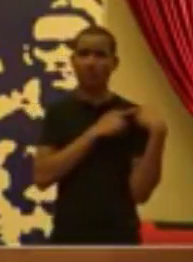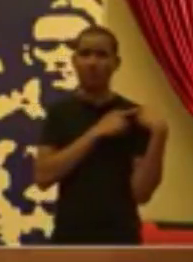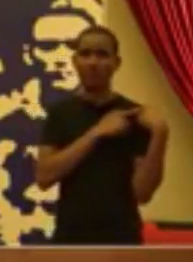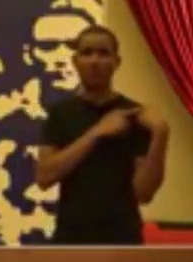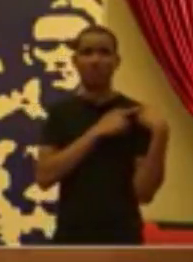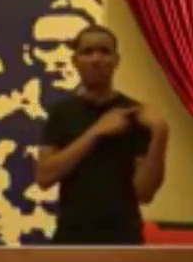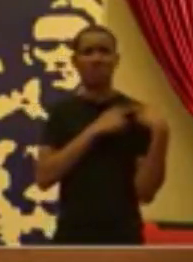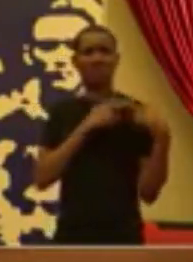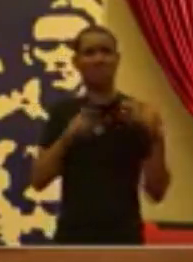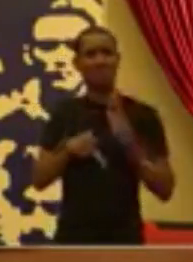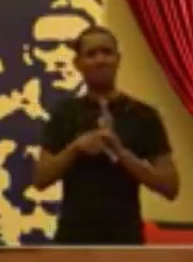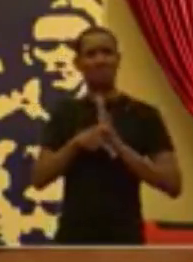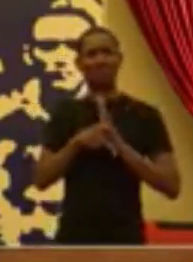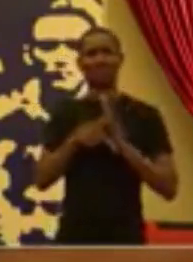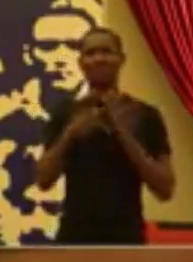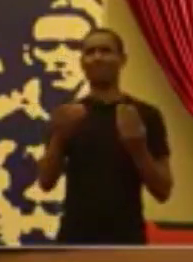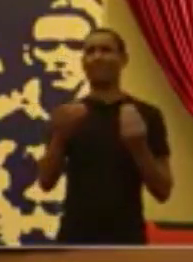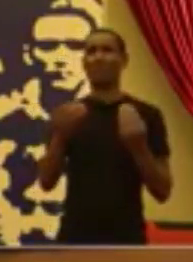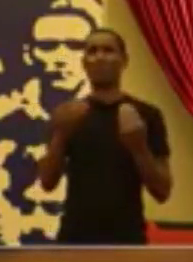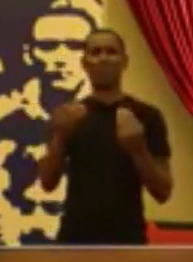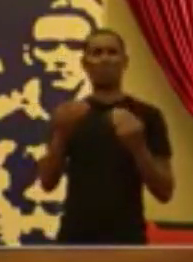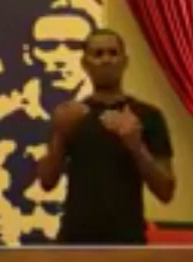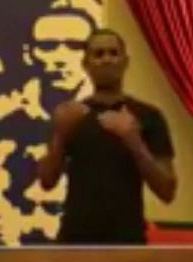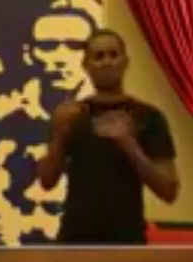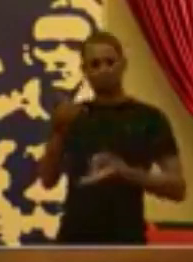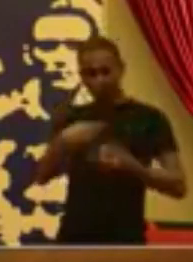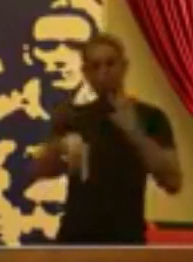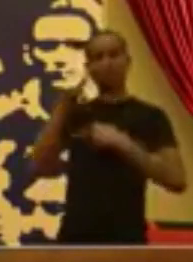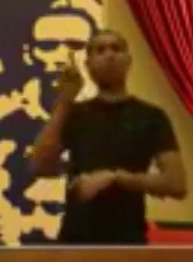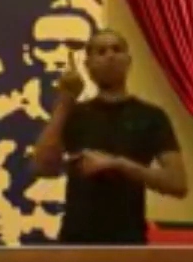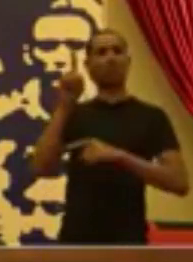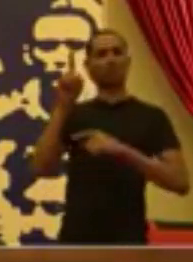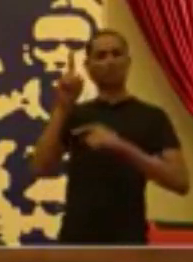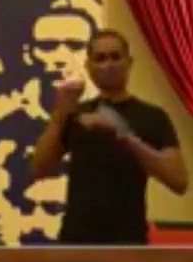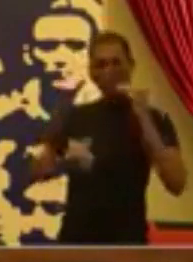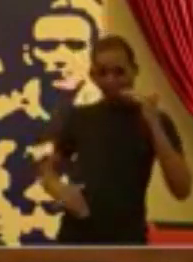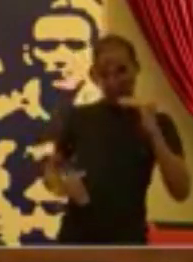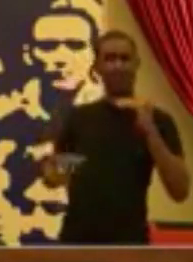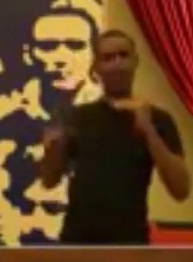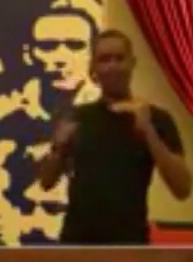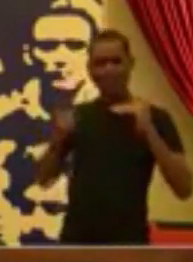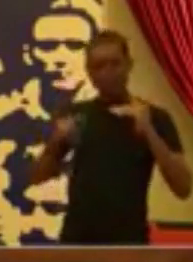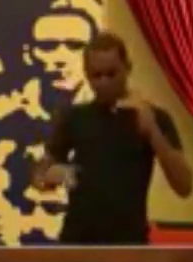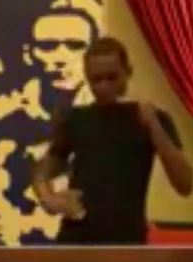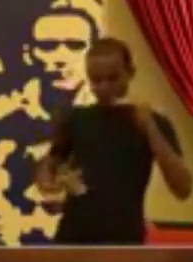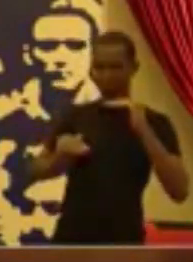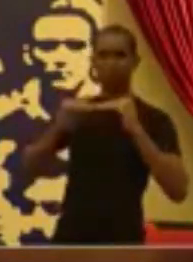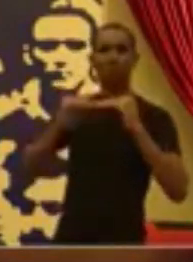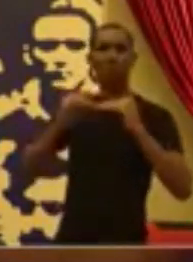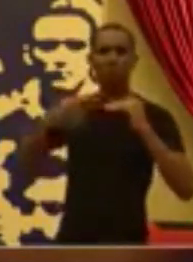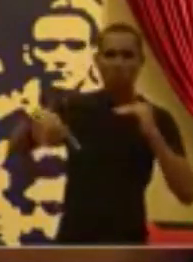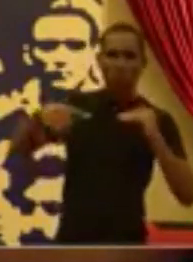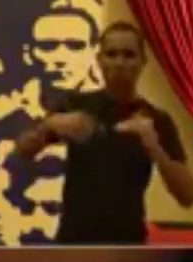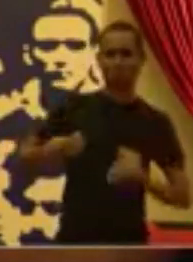das desigualdades, para que possamos existir num